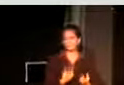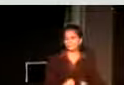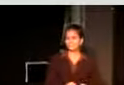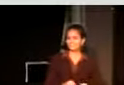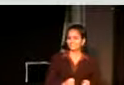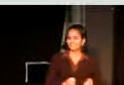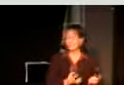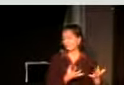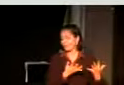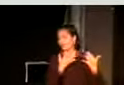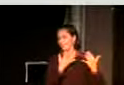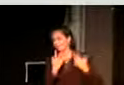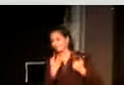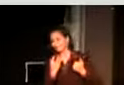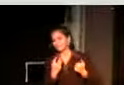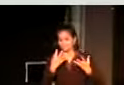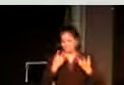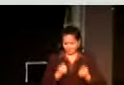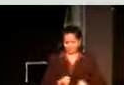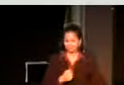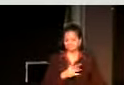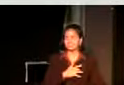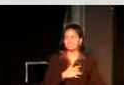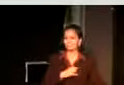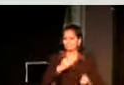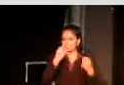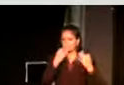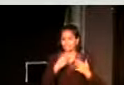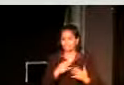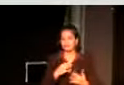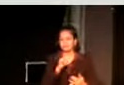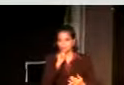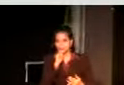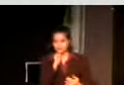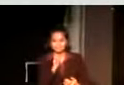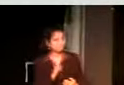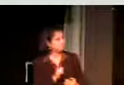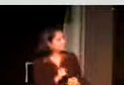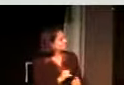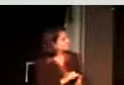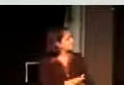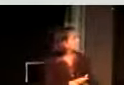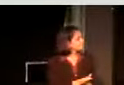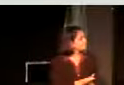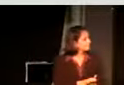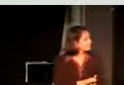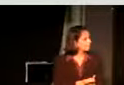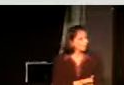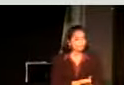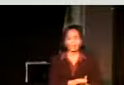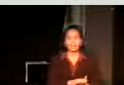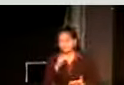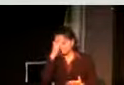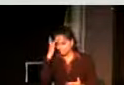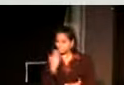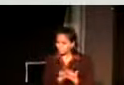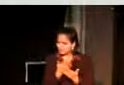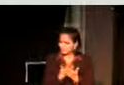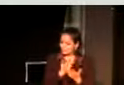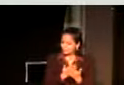receber a misericórdia é uma benção Mas quem estuda a bíblia especial em especial sermão do Monte